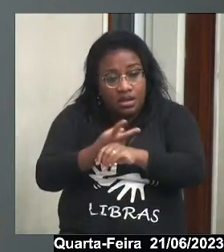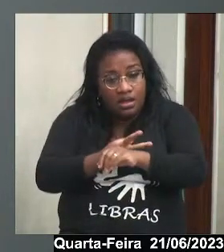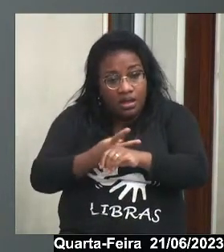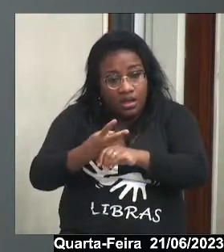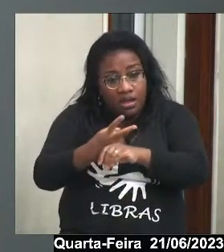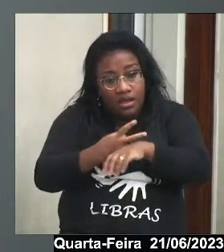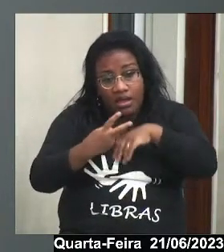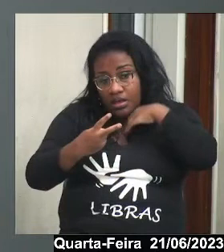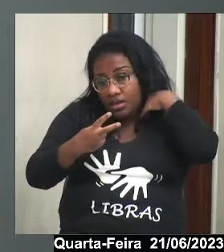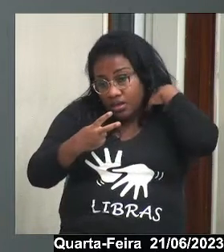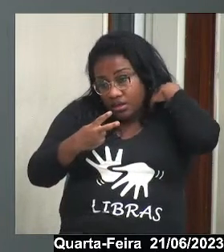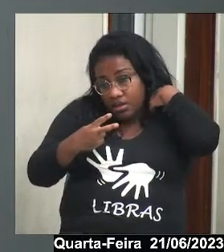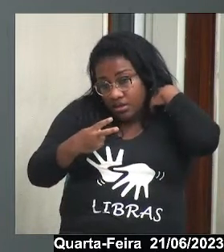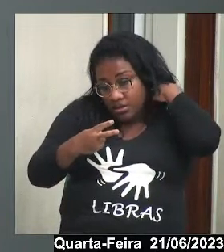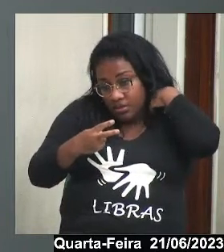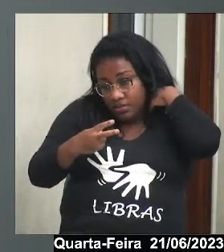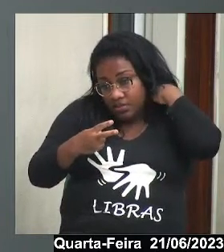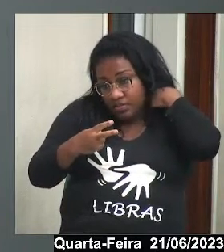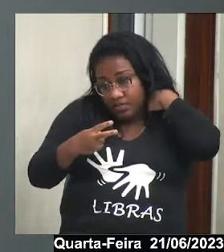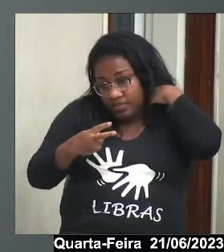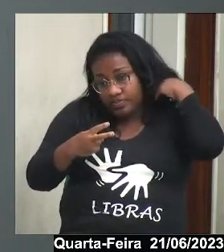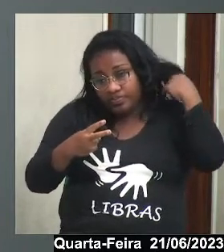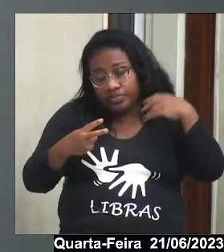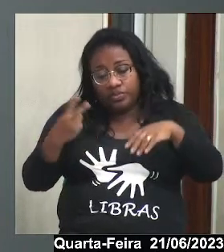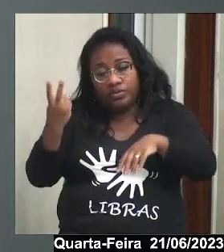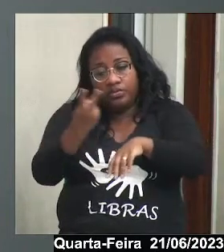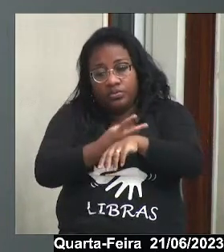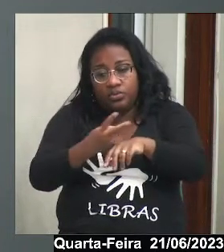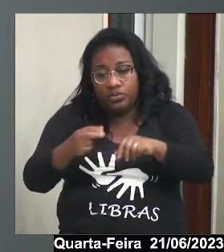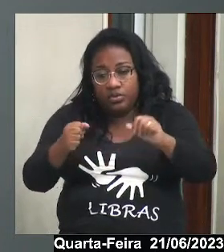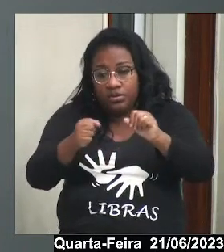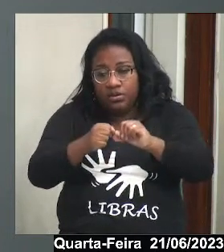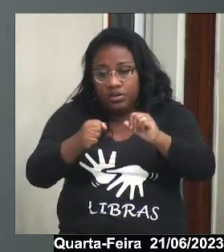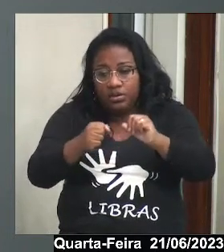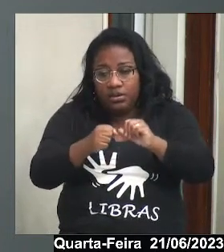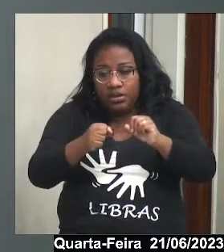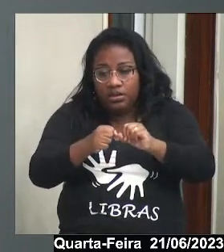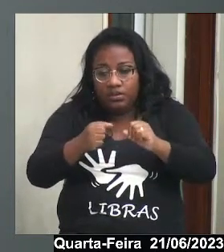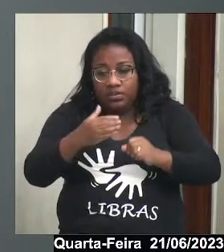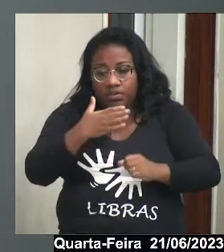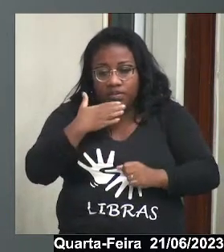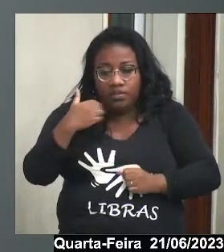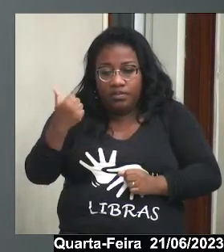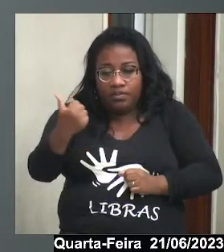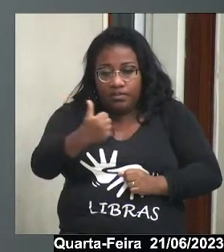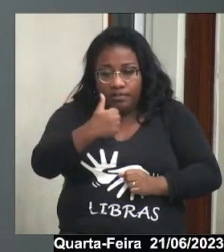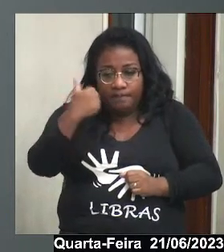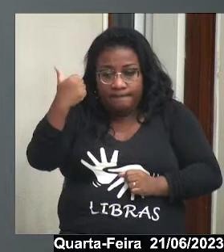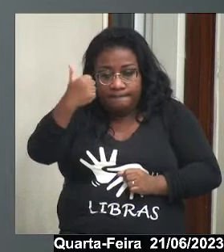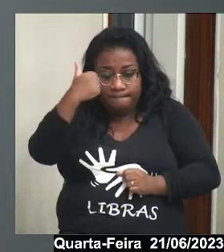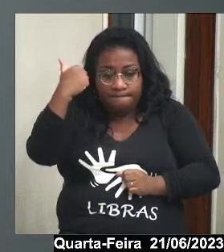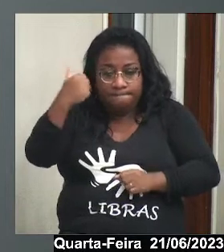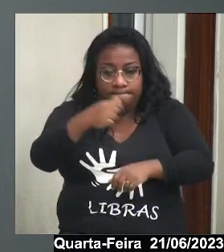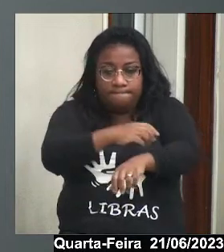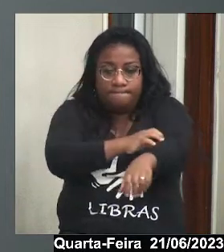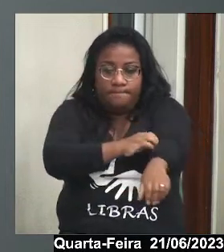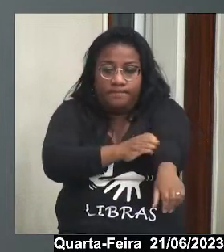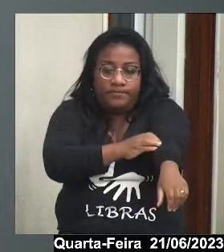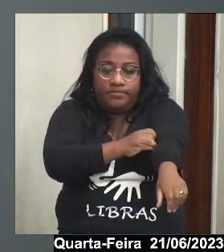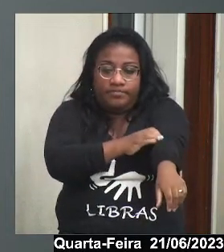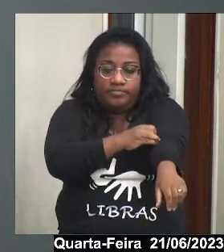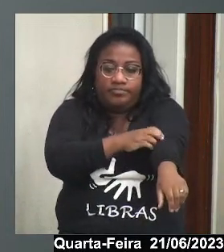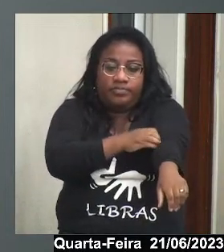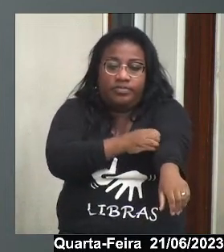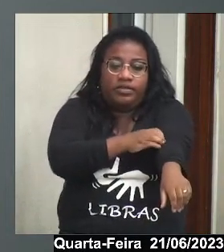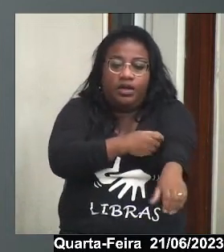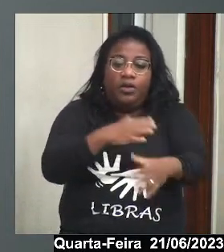governo que dá suporte para ela, e procura fazer o melhor ali dentro do bairro do Engenho Velho e os bairros